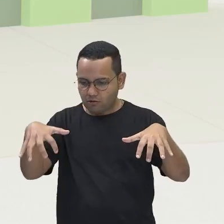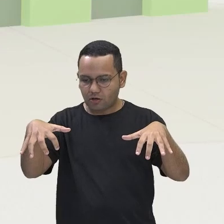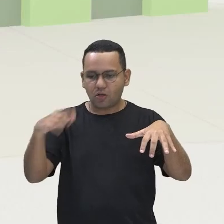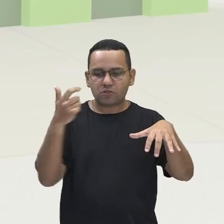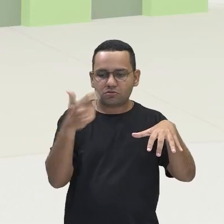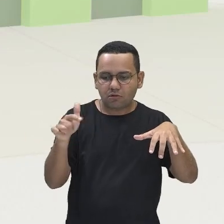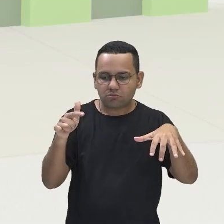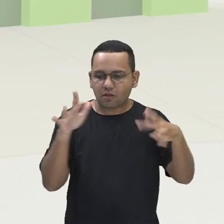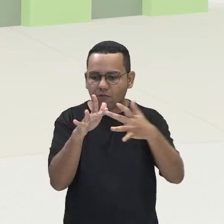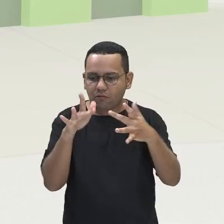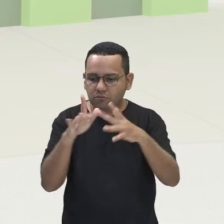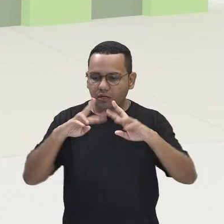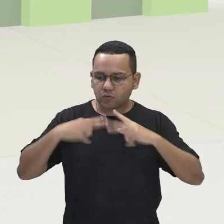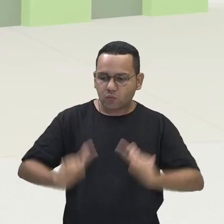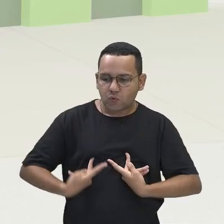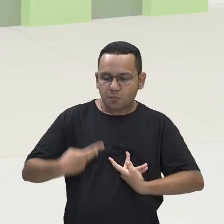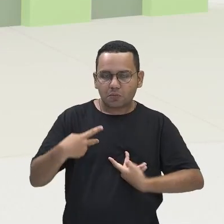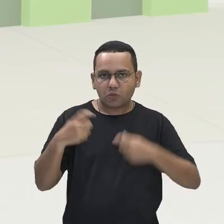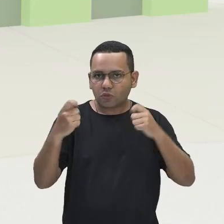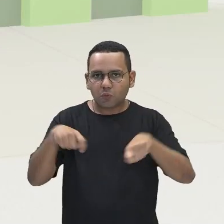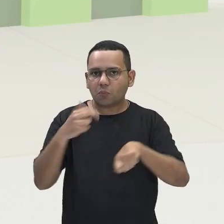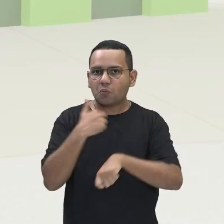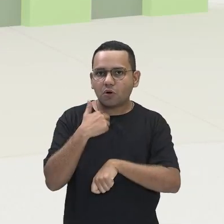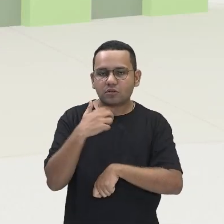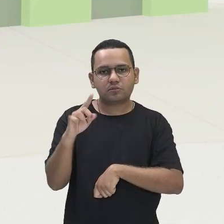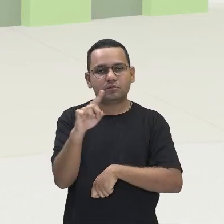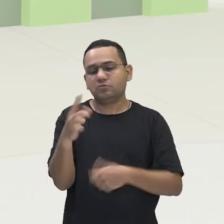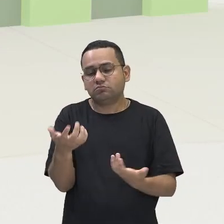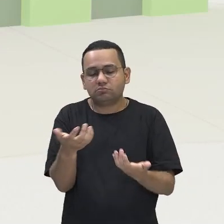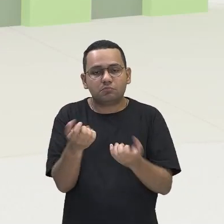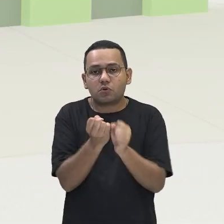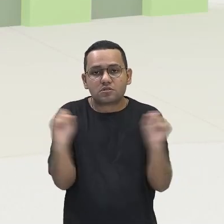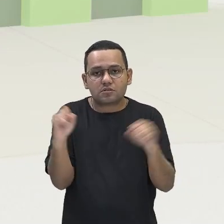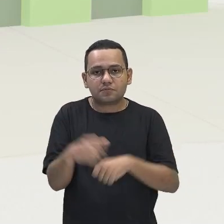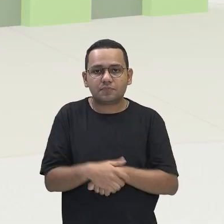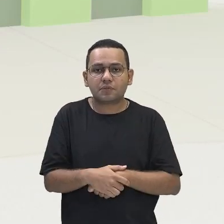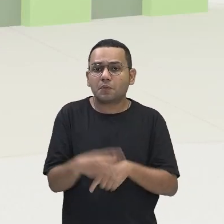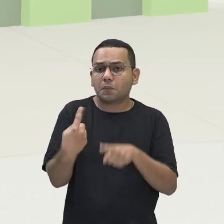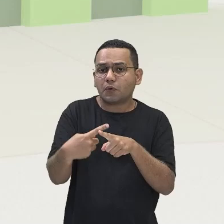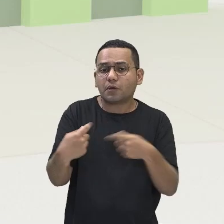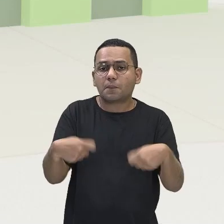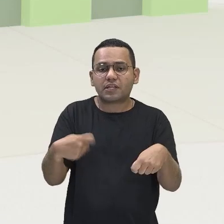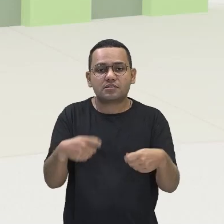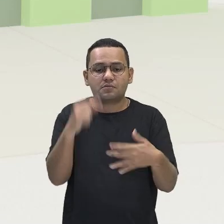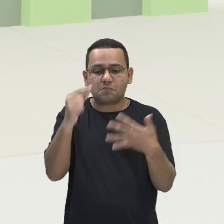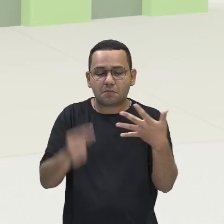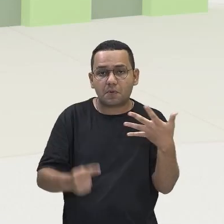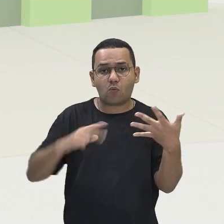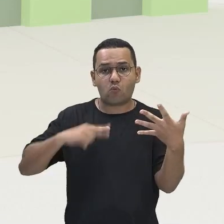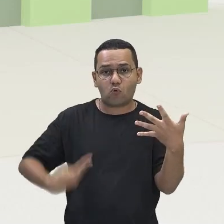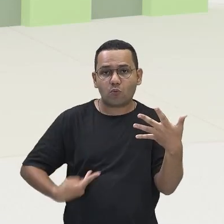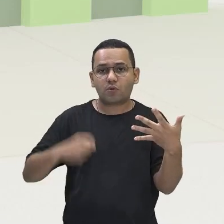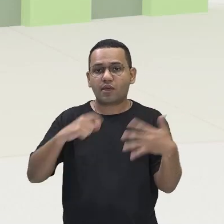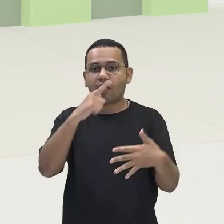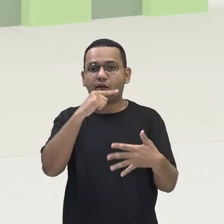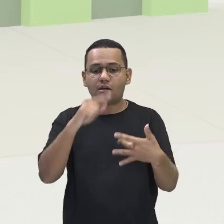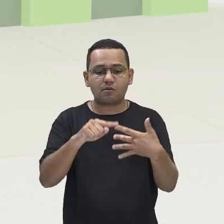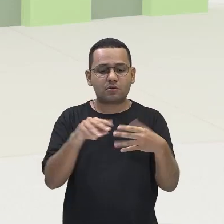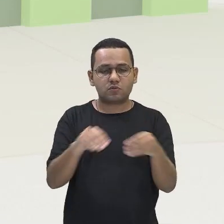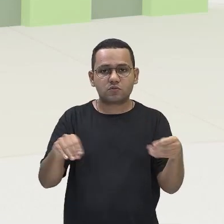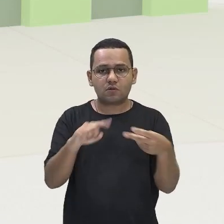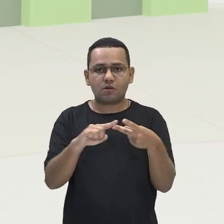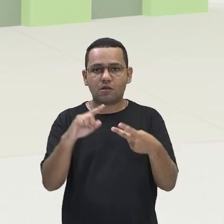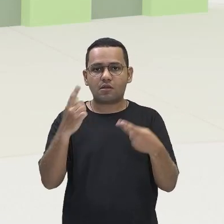dessa interação que há com água, com ar, com o solo, com as plantas, com os animais, com